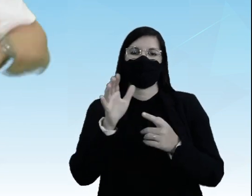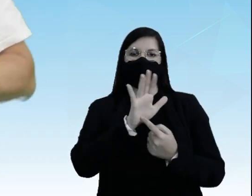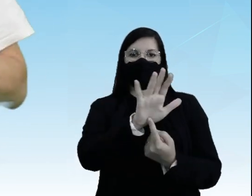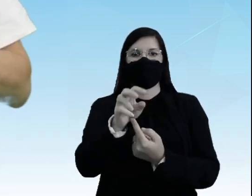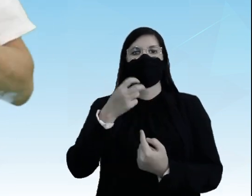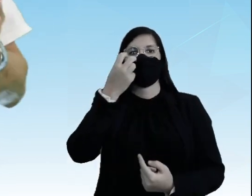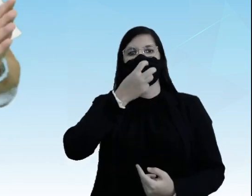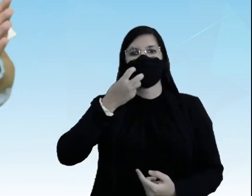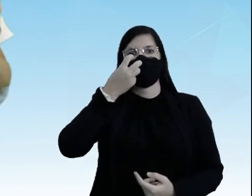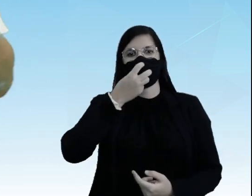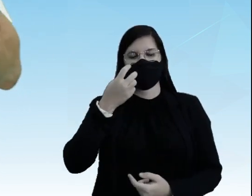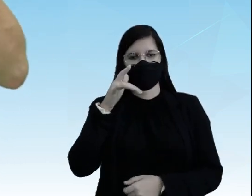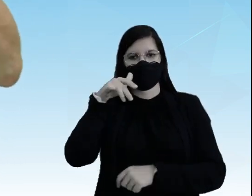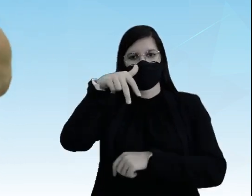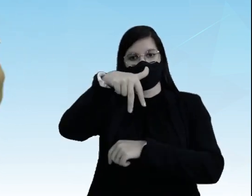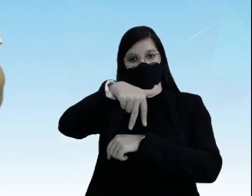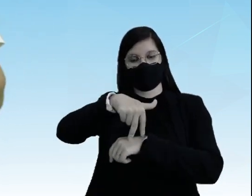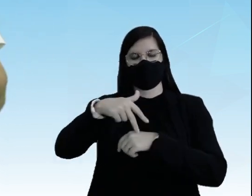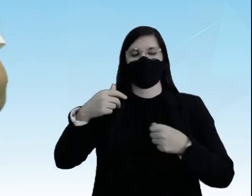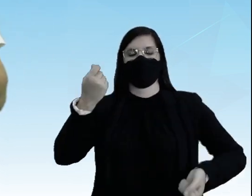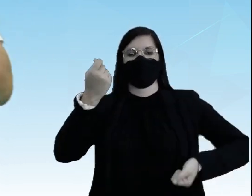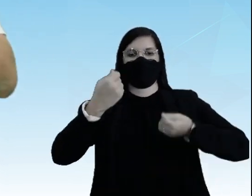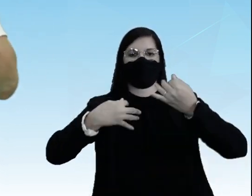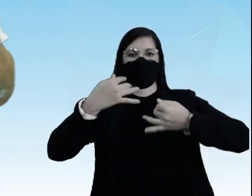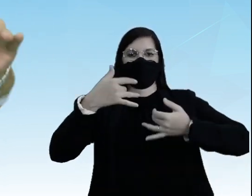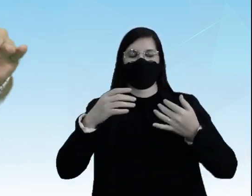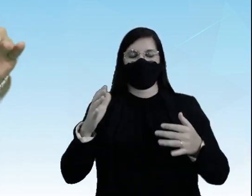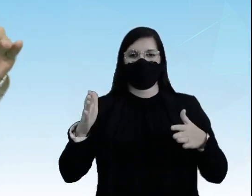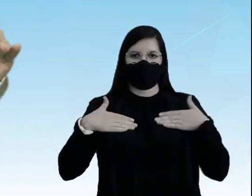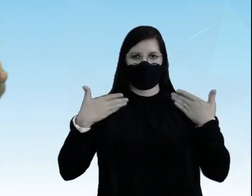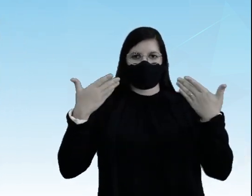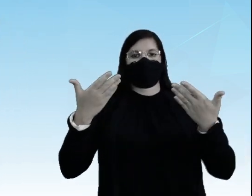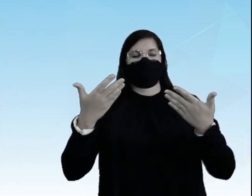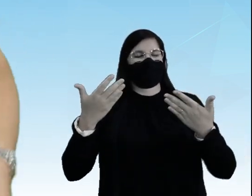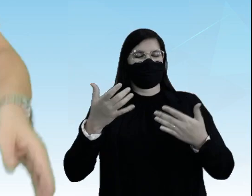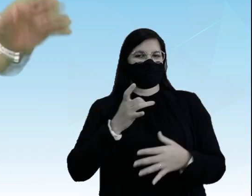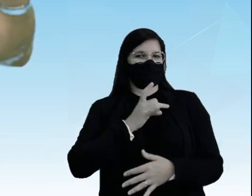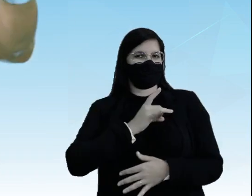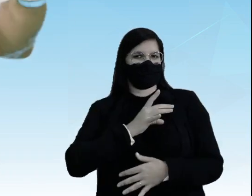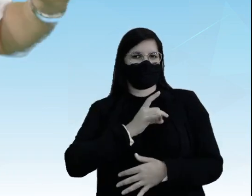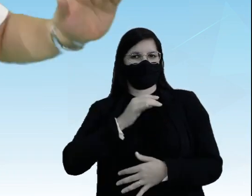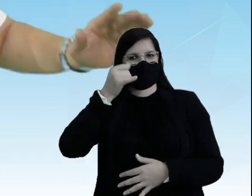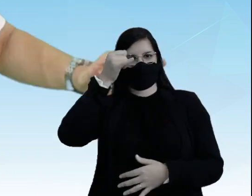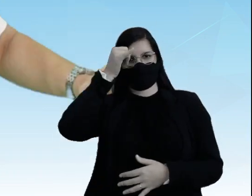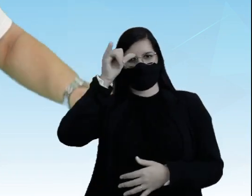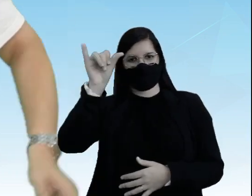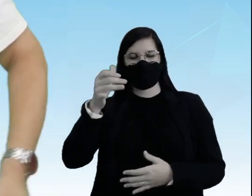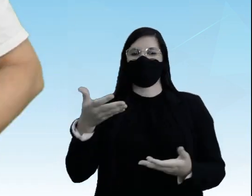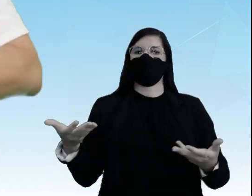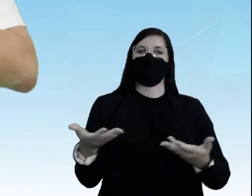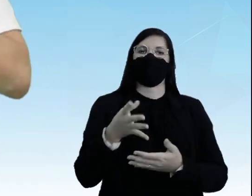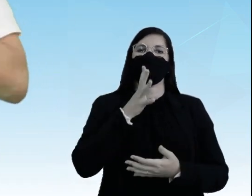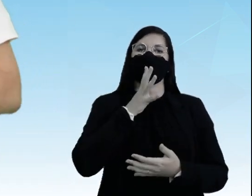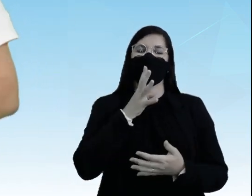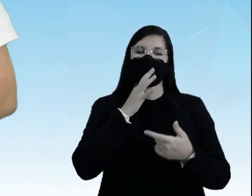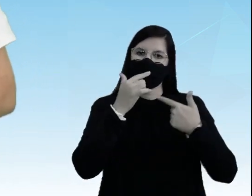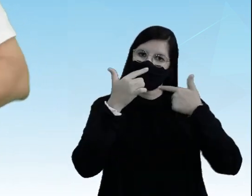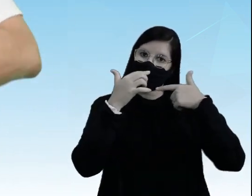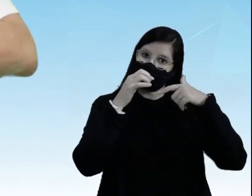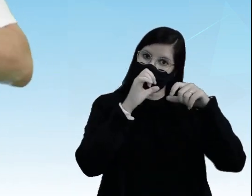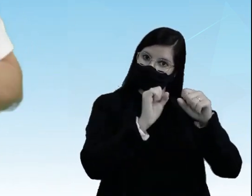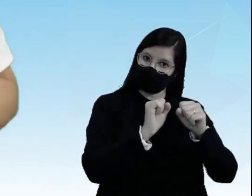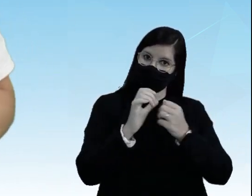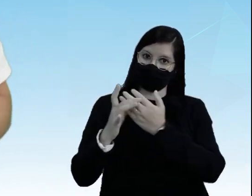oral às vezes assusta. Falar com um público, mas não tenham medo. Então vamos lá, vamos conhecer o linguístico, o